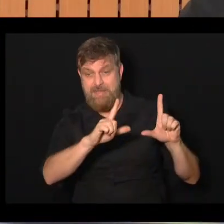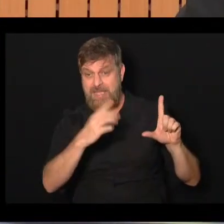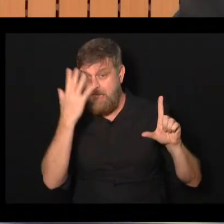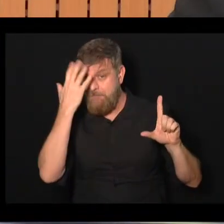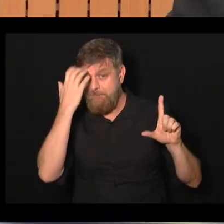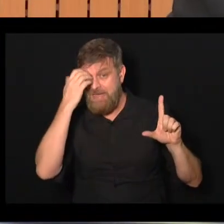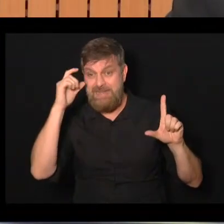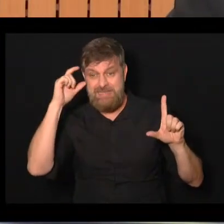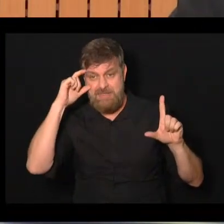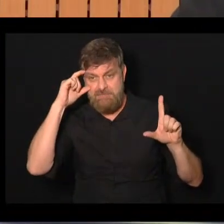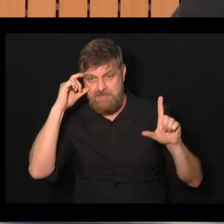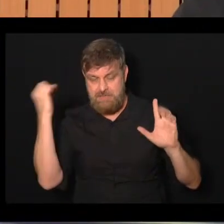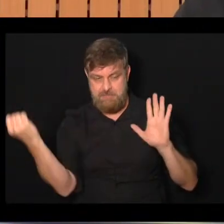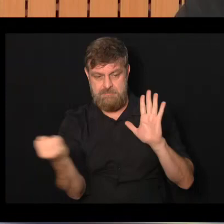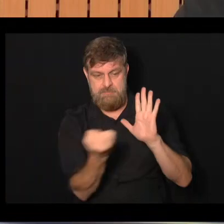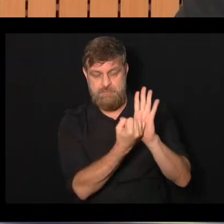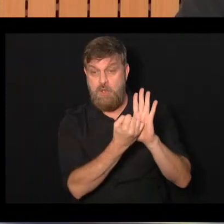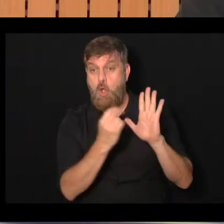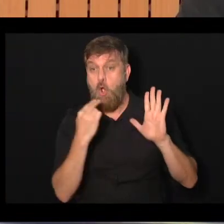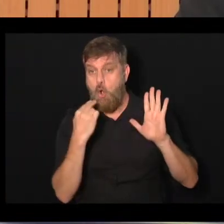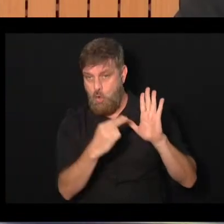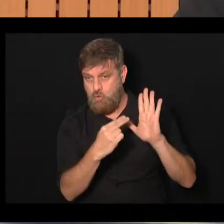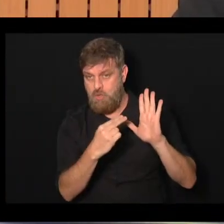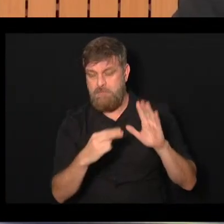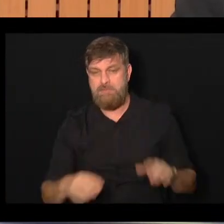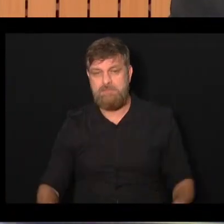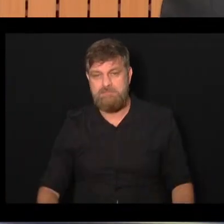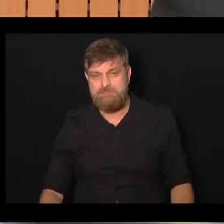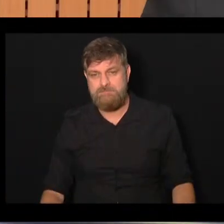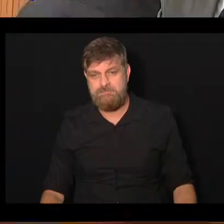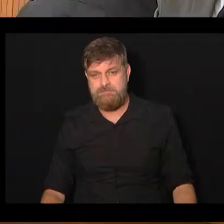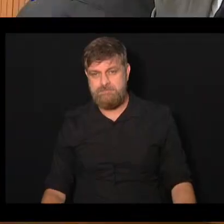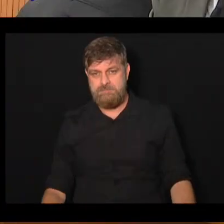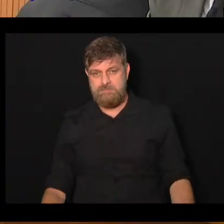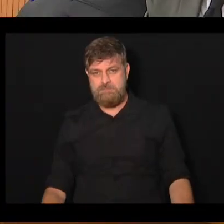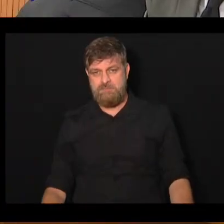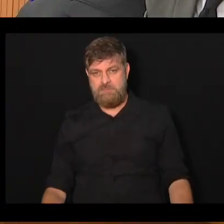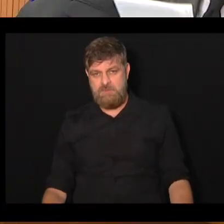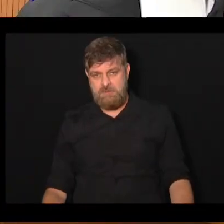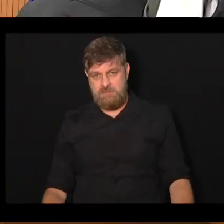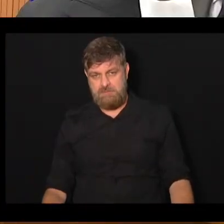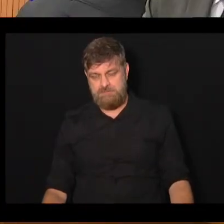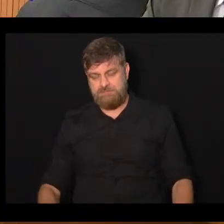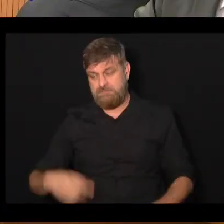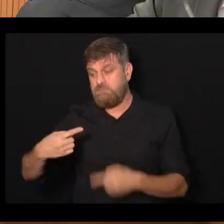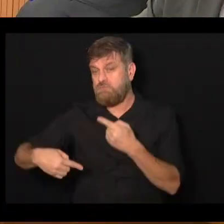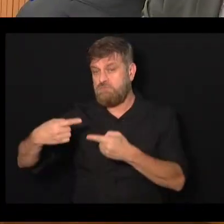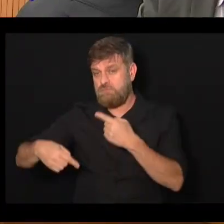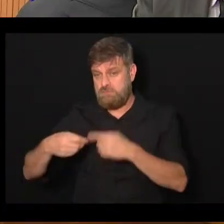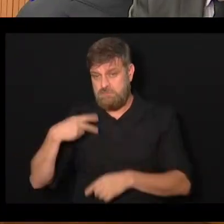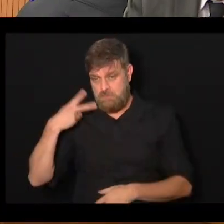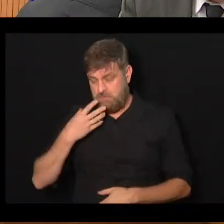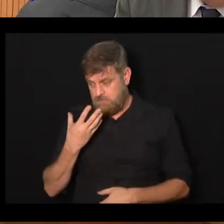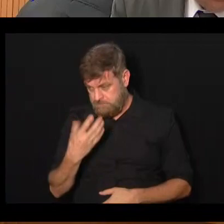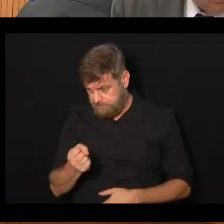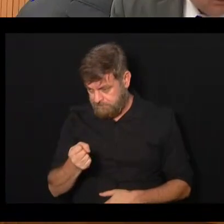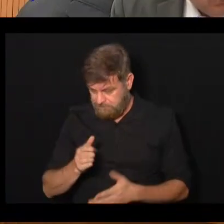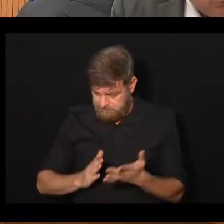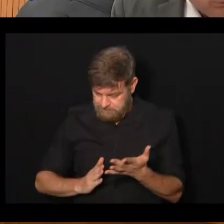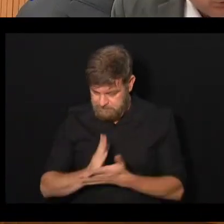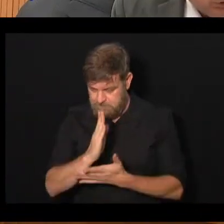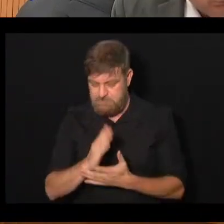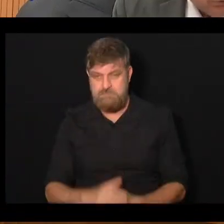Manuel, um centro de saúde do município de Campinas. Em discussão, vereadores favoráveis permaneçam como